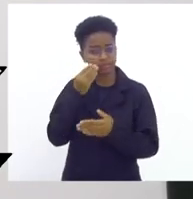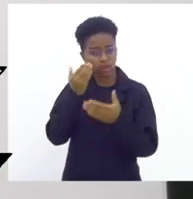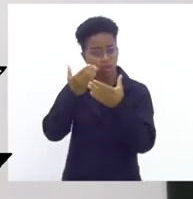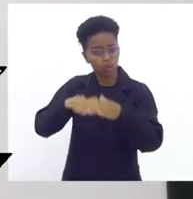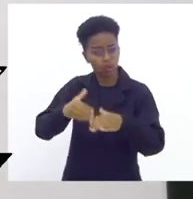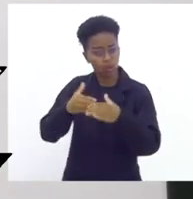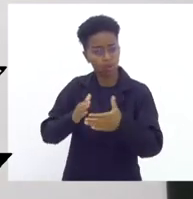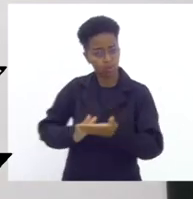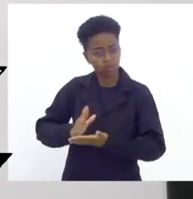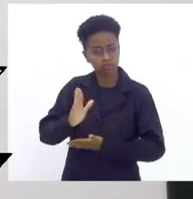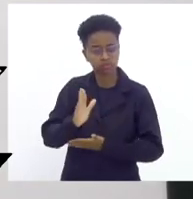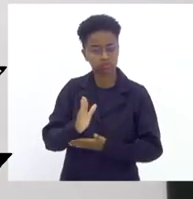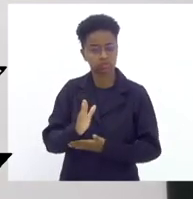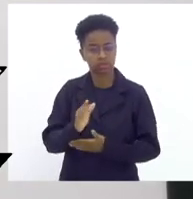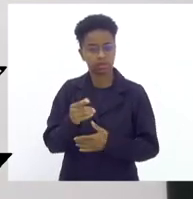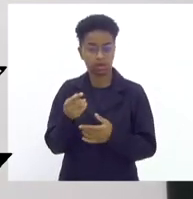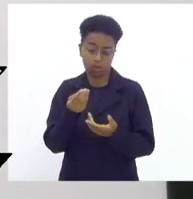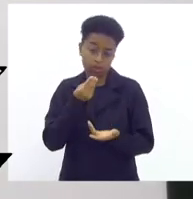claro